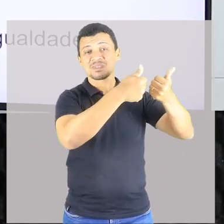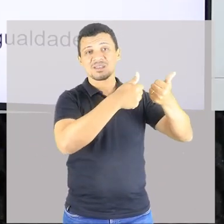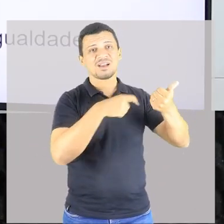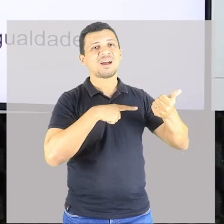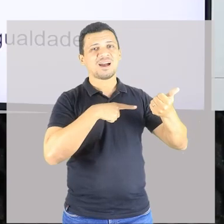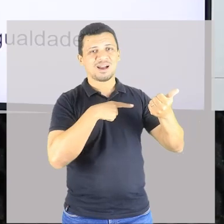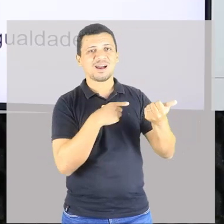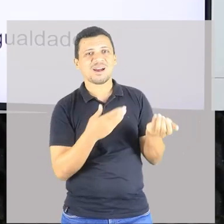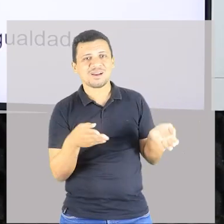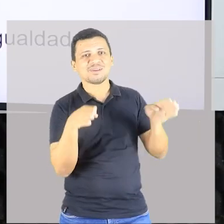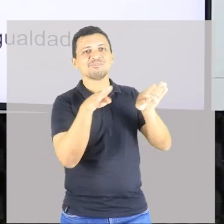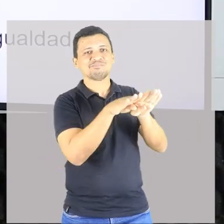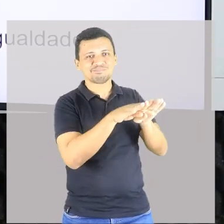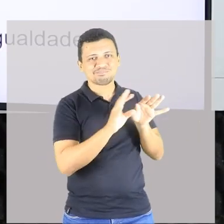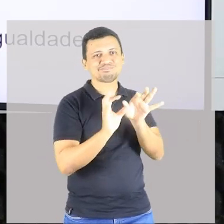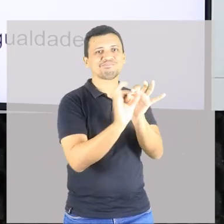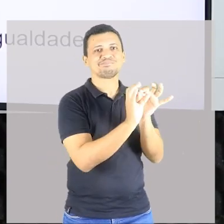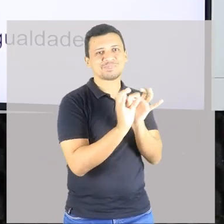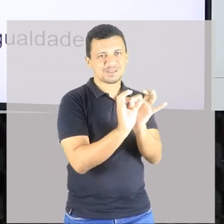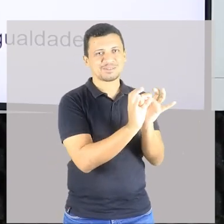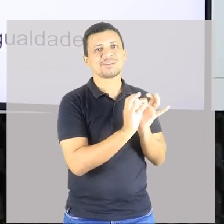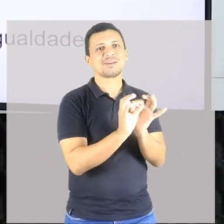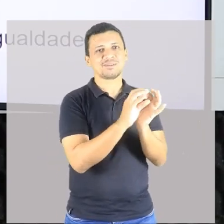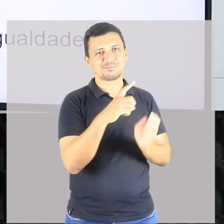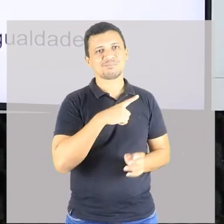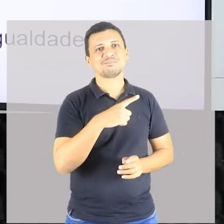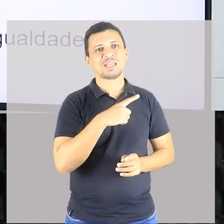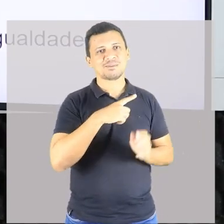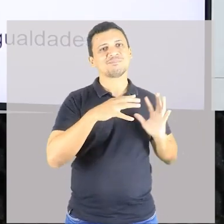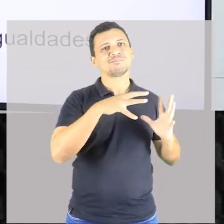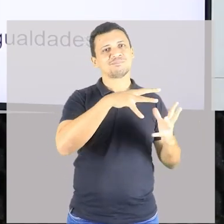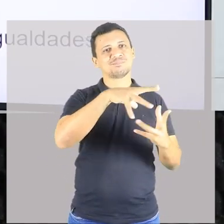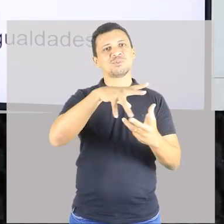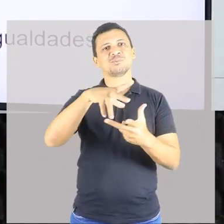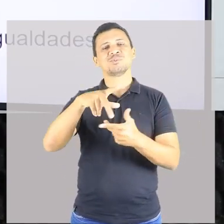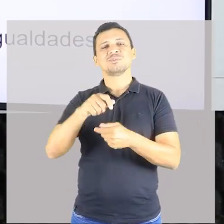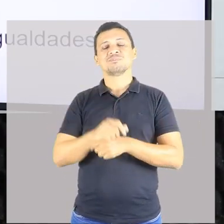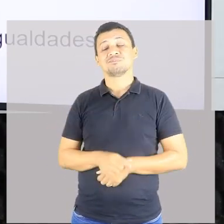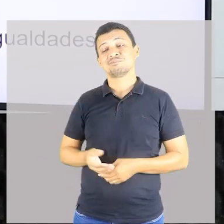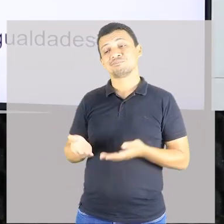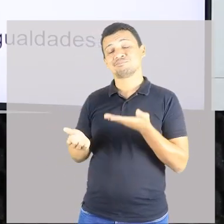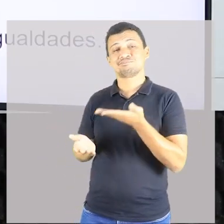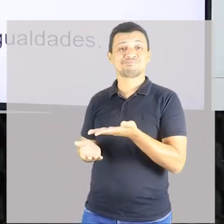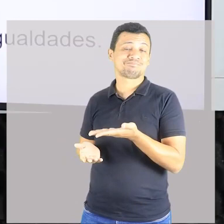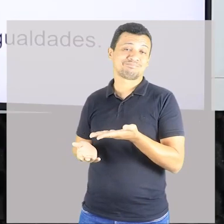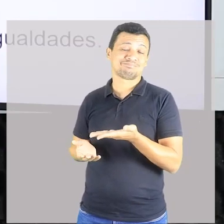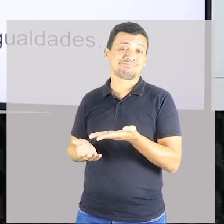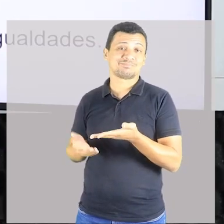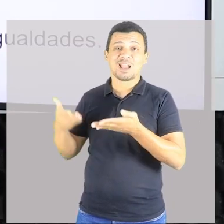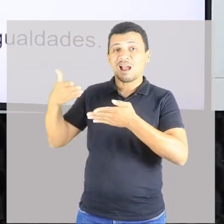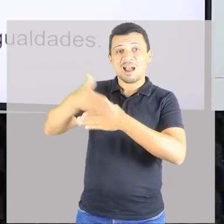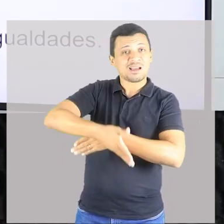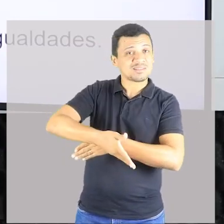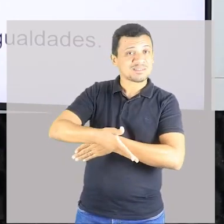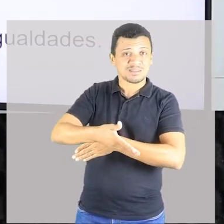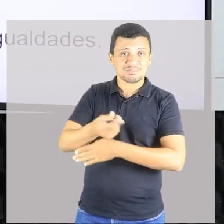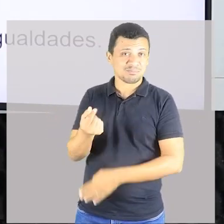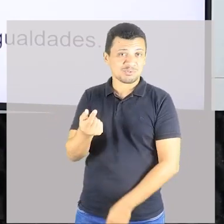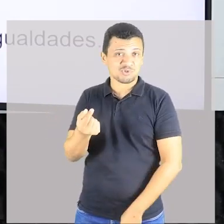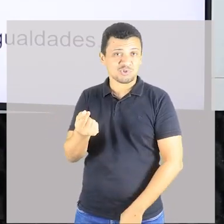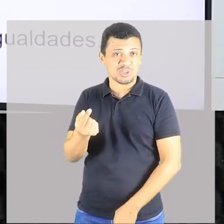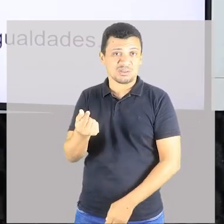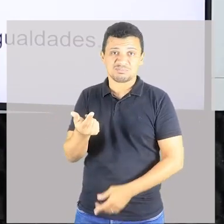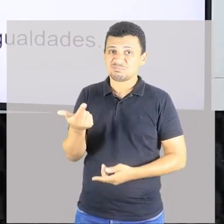estar mais integradas ao processo de globalização. Ao passo que quem não tem o acesso ao capital ou